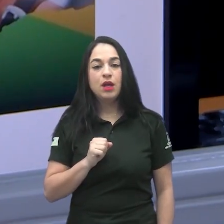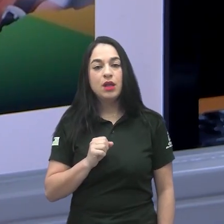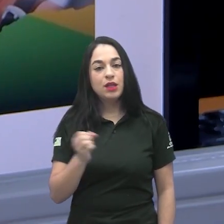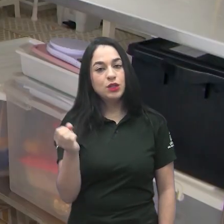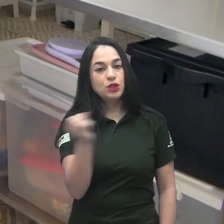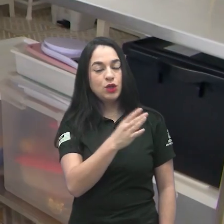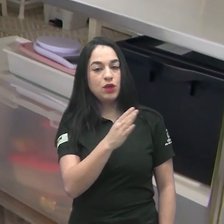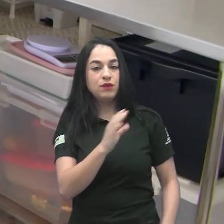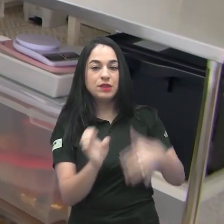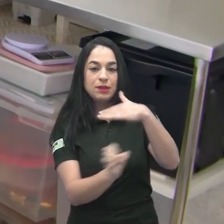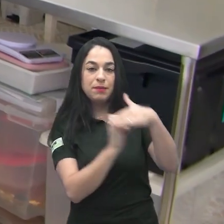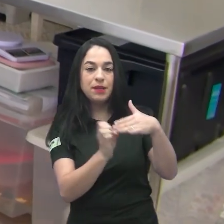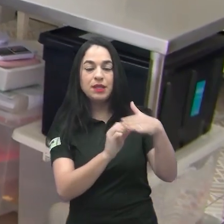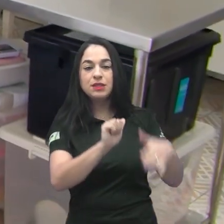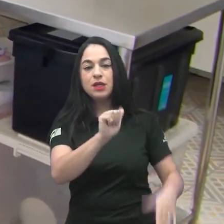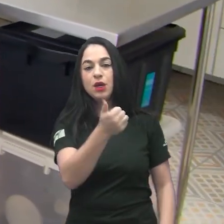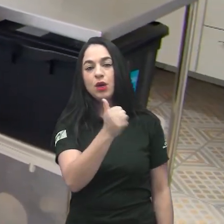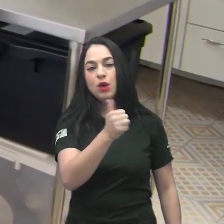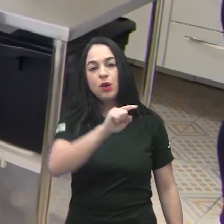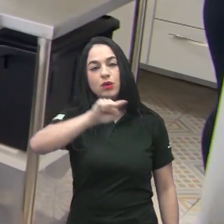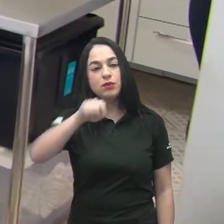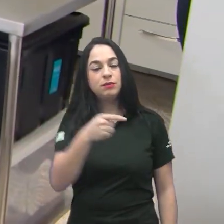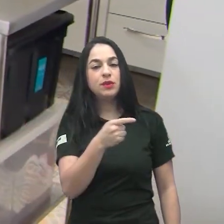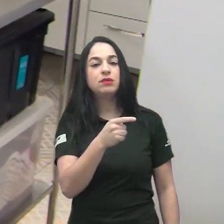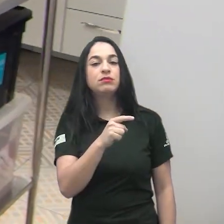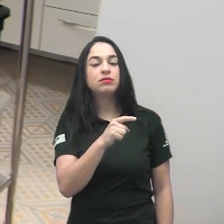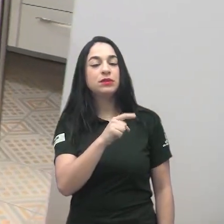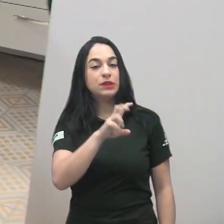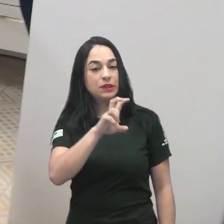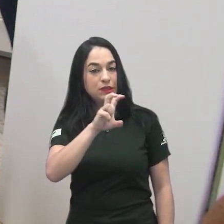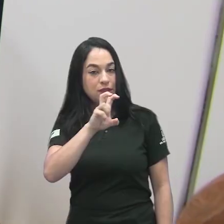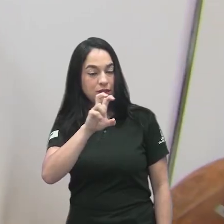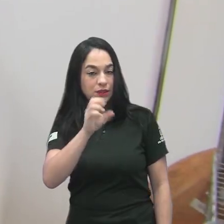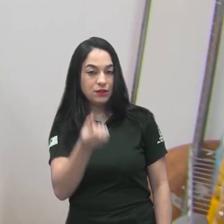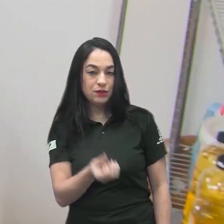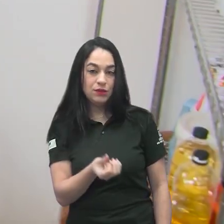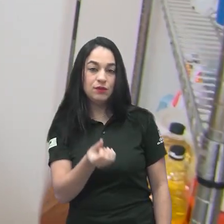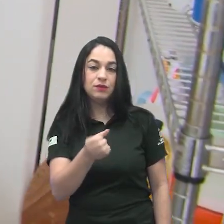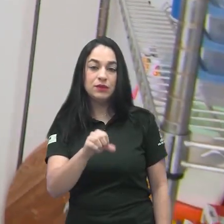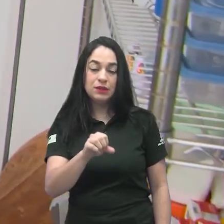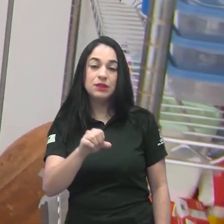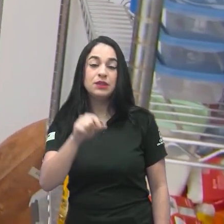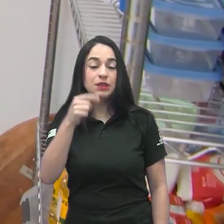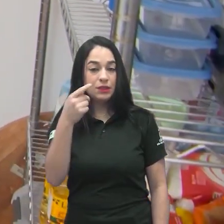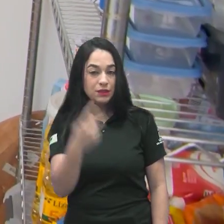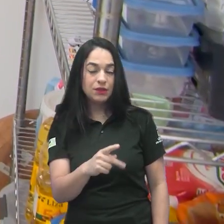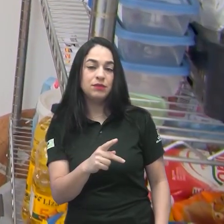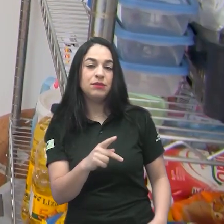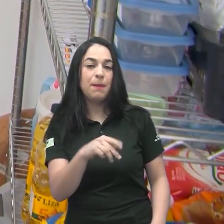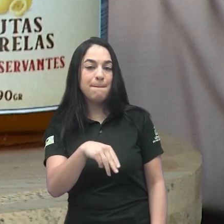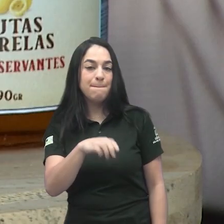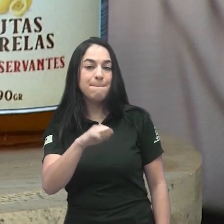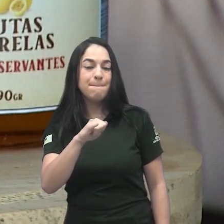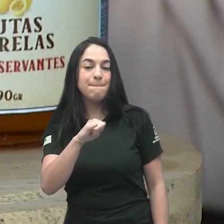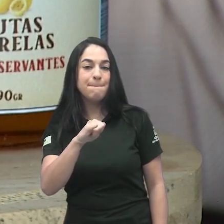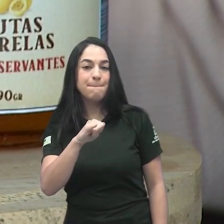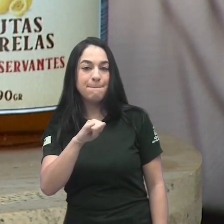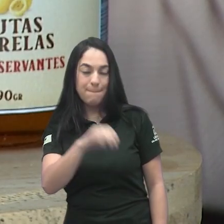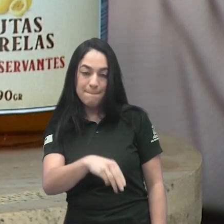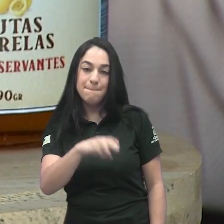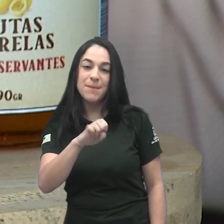cresceram. Cerca de 11 mil das 15 mil novas firmas registradas nestes primeiros 6 meses de 2026